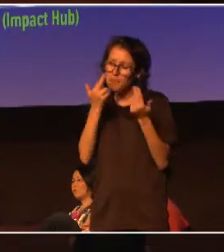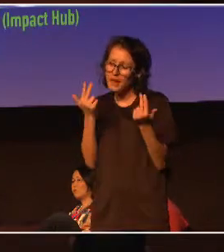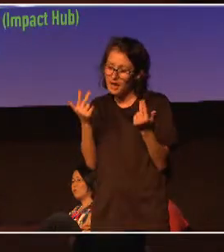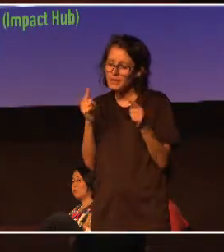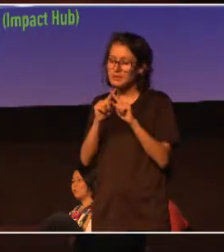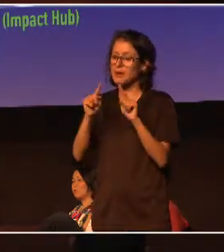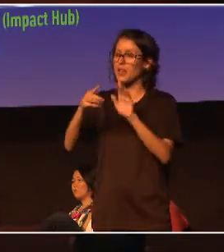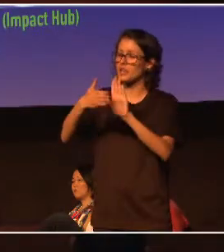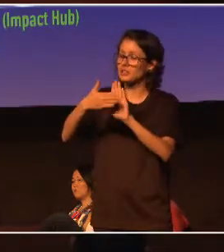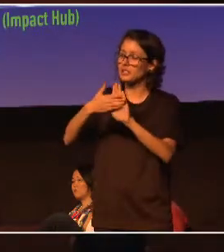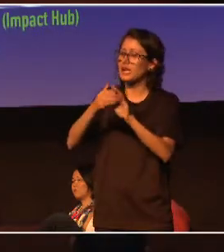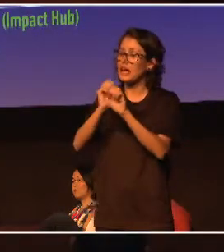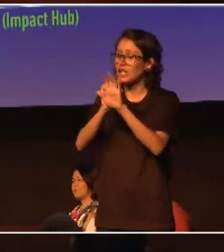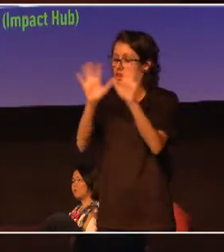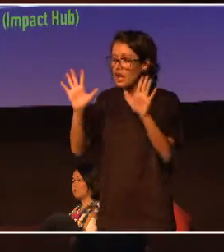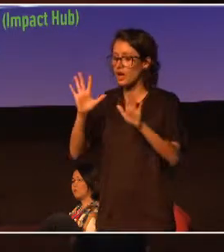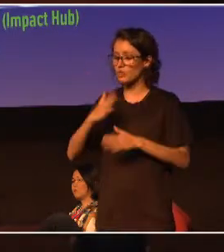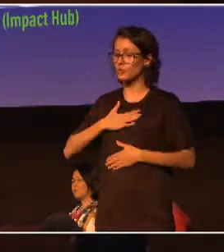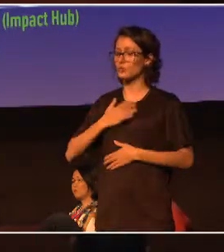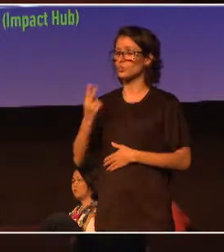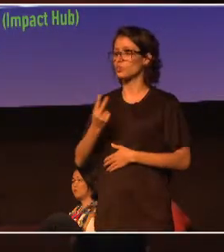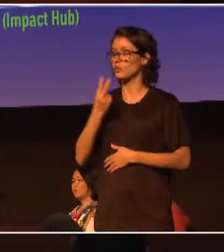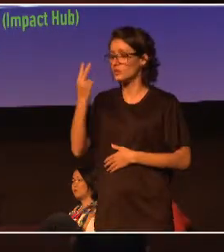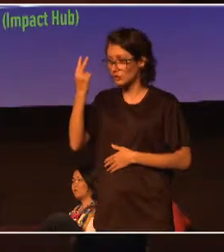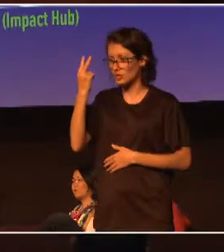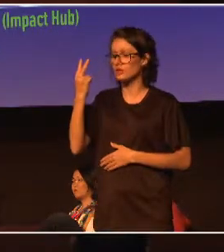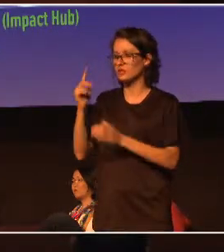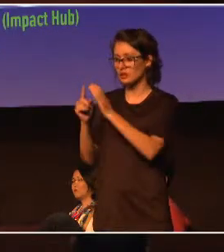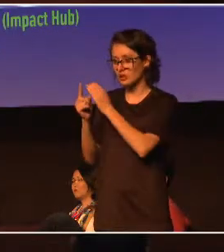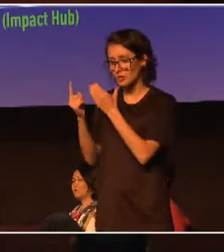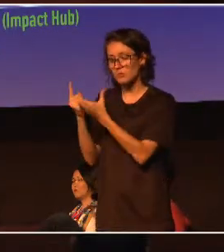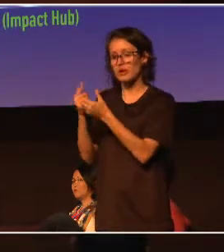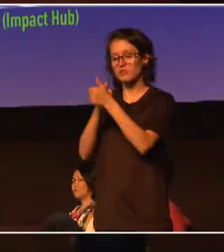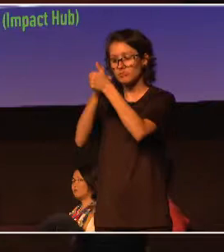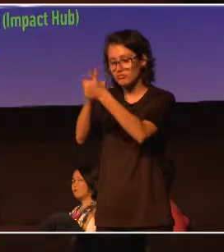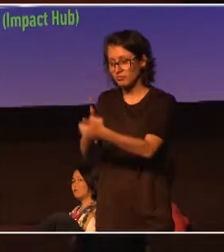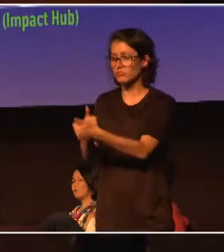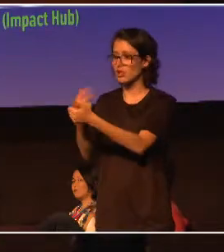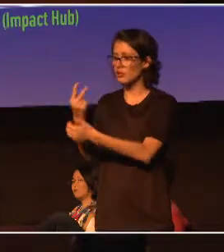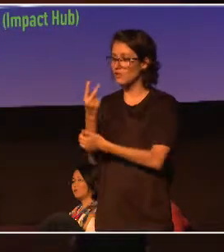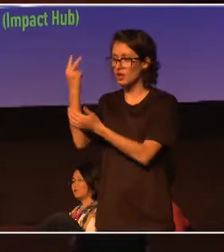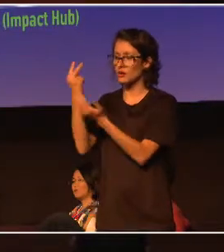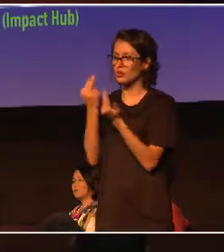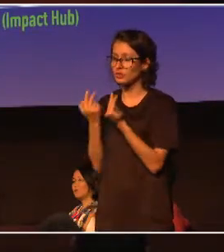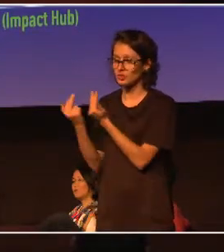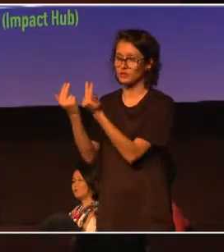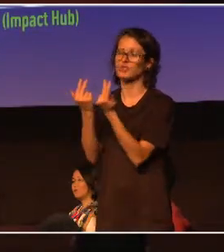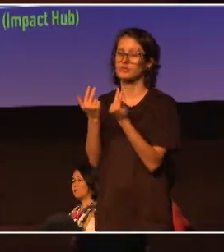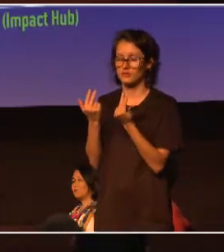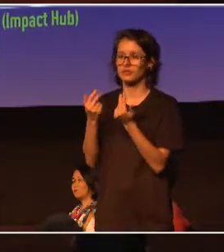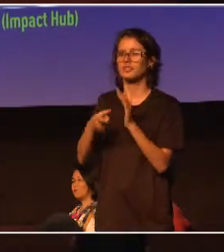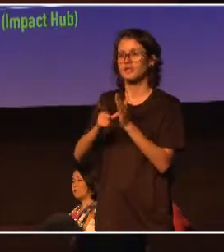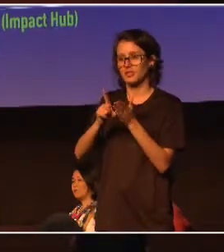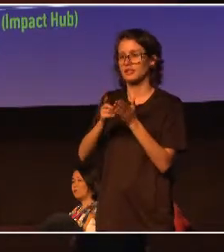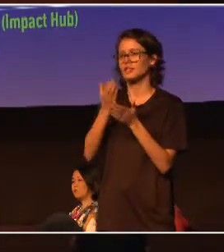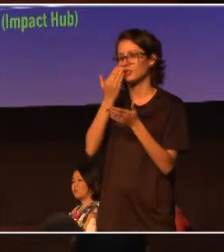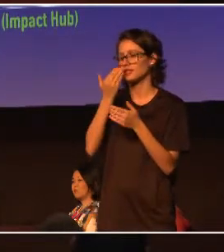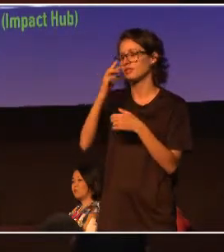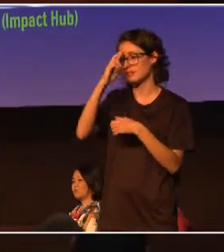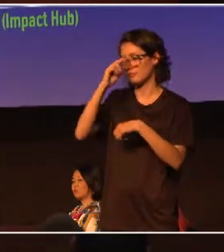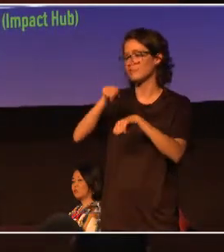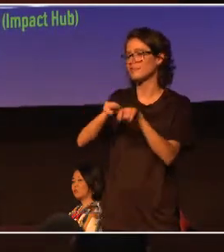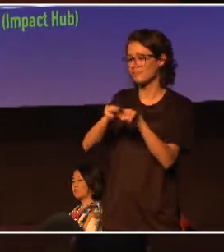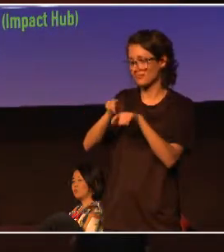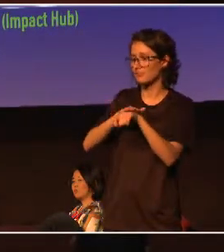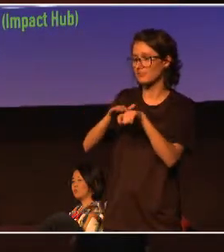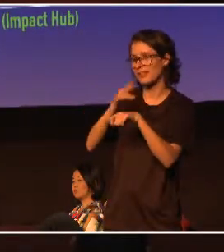propósito claro, ter valores que essa comunidade se pauta, e às vezes a gente também conversou isso no almoço, né? Pode parecer